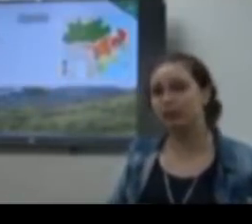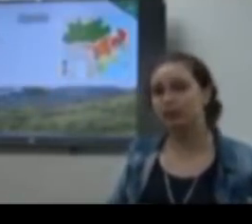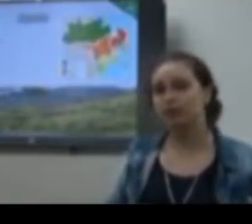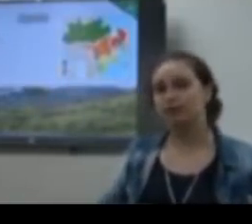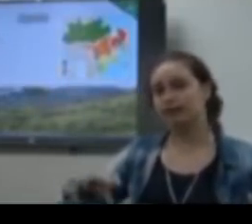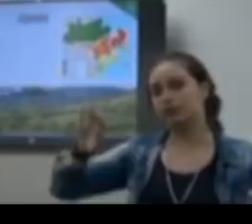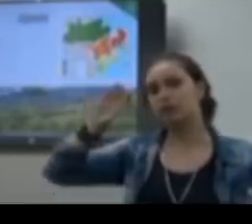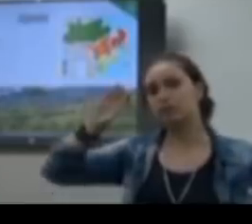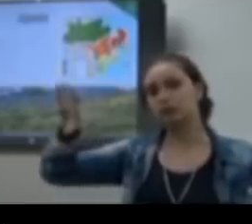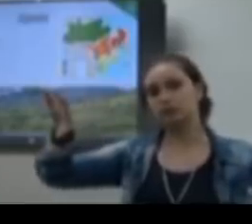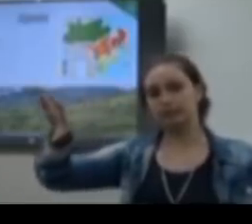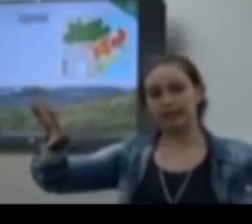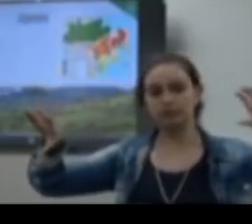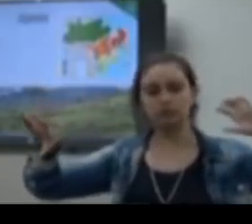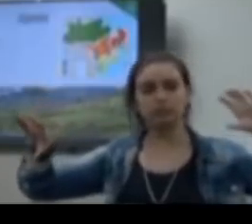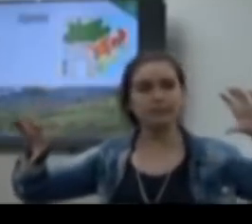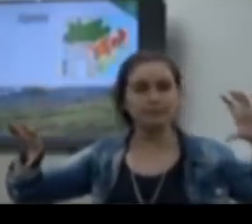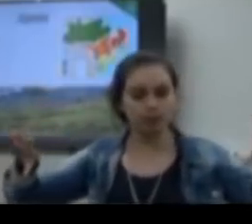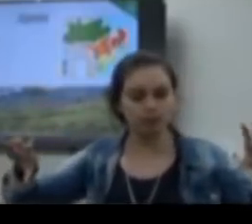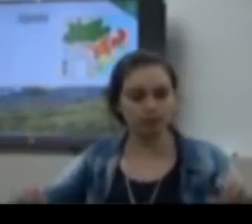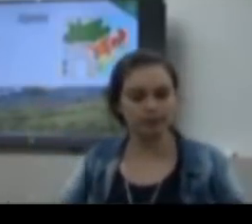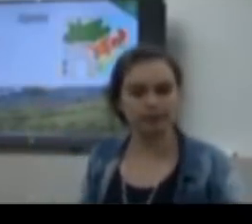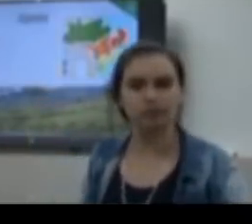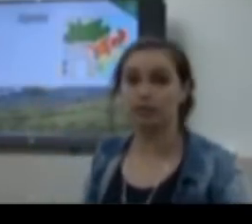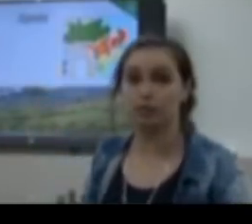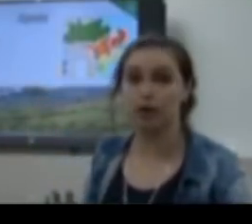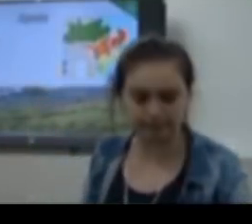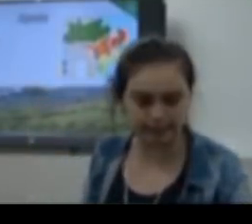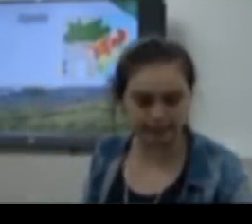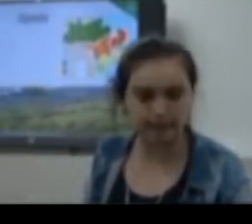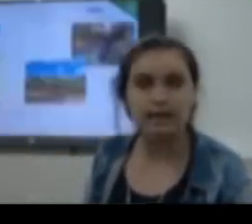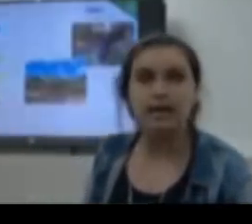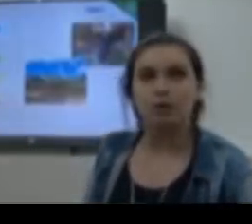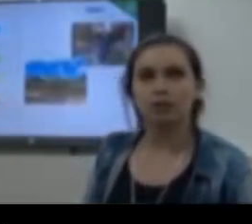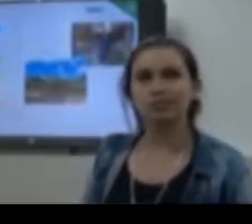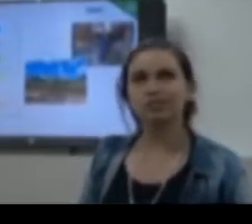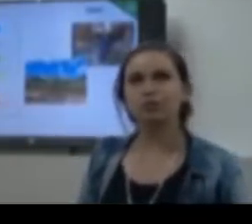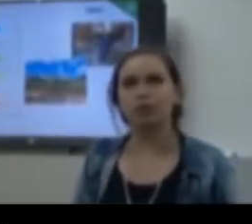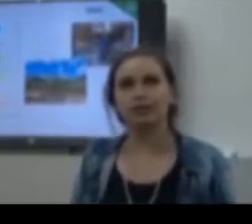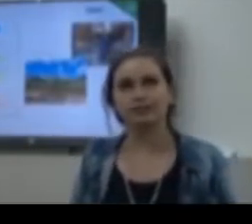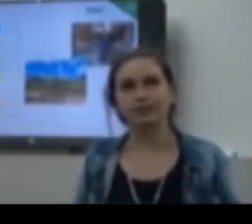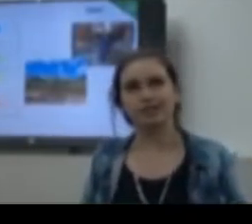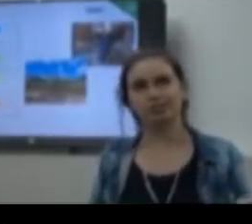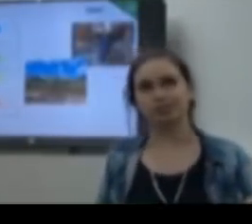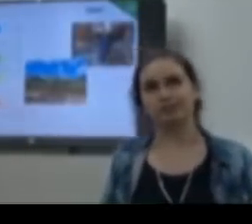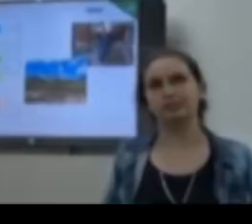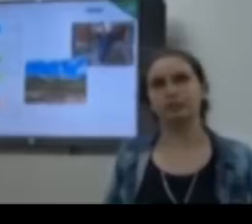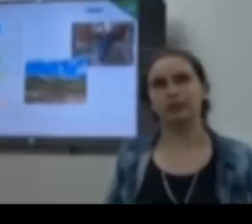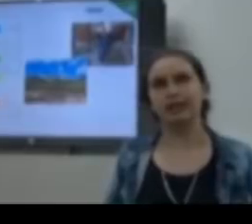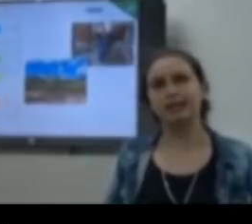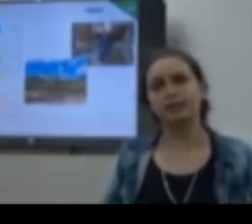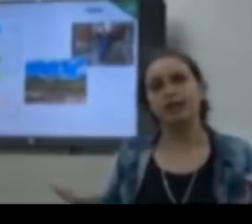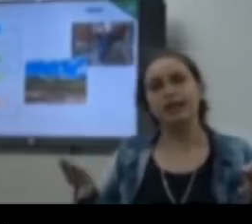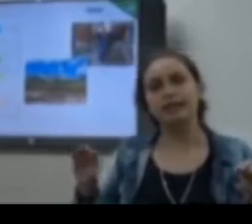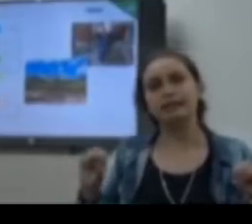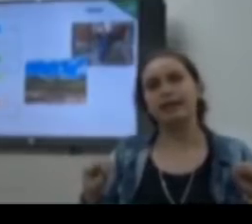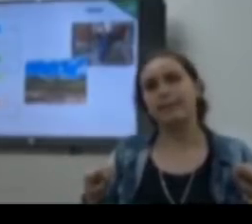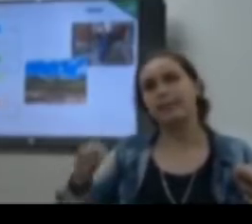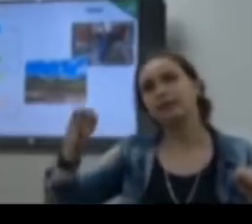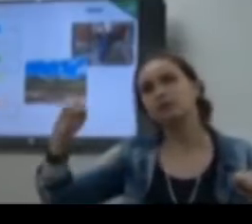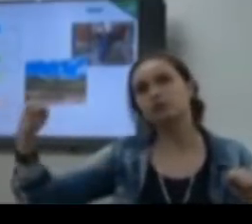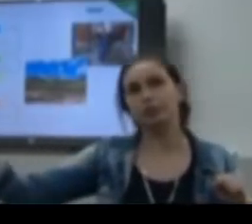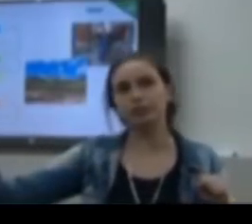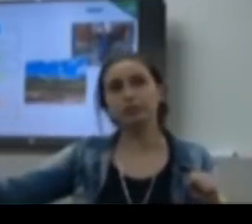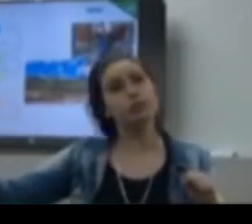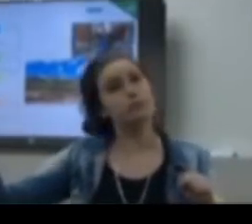quente e seco. Tá? Então, um tem muita umidade e outro tem pouca umidade, tem quase nada. Quando a gente coloca essa faixa de transição do Agreste,